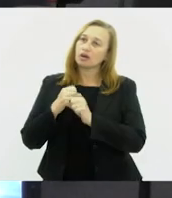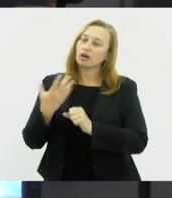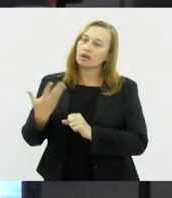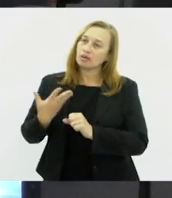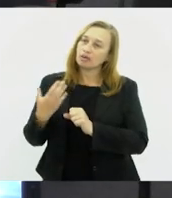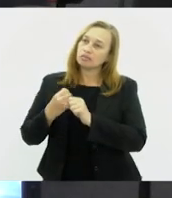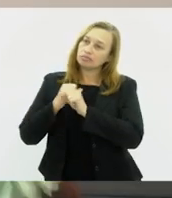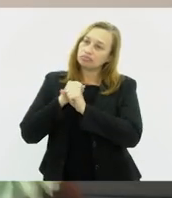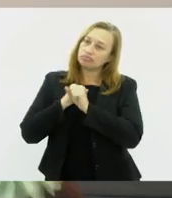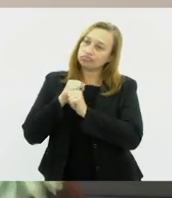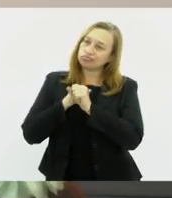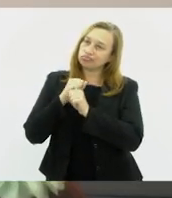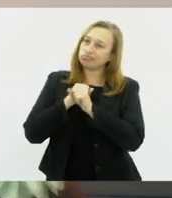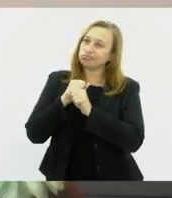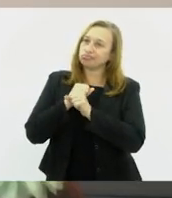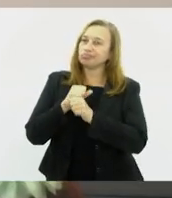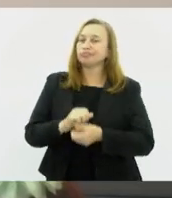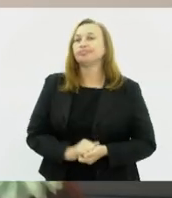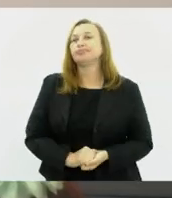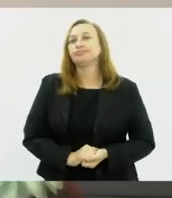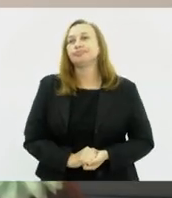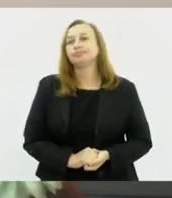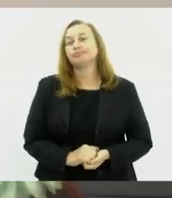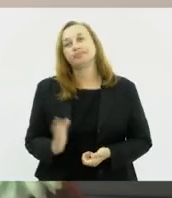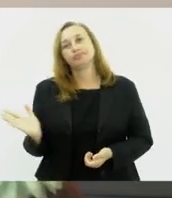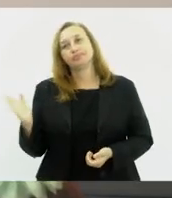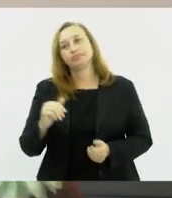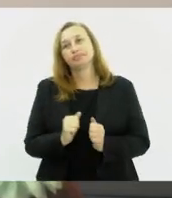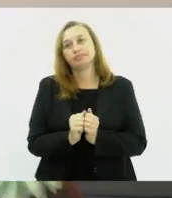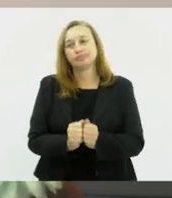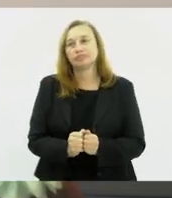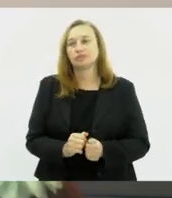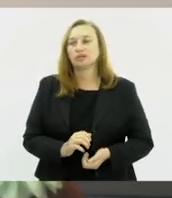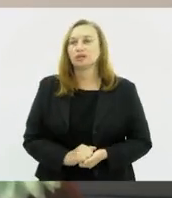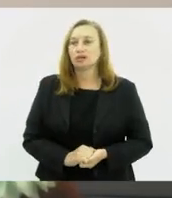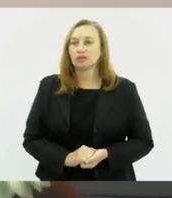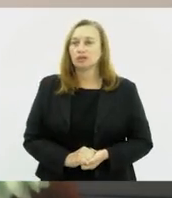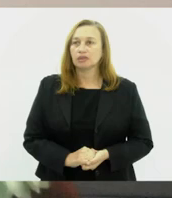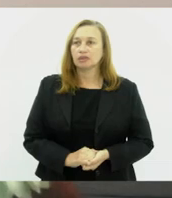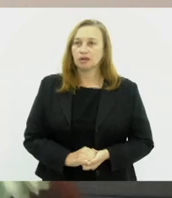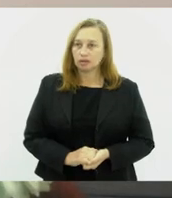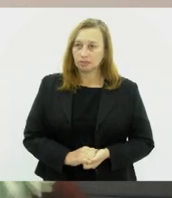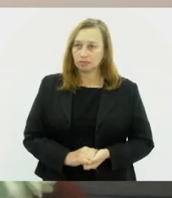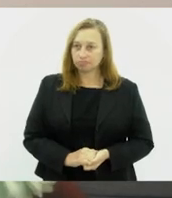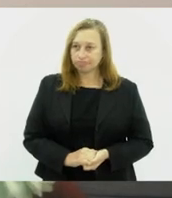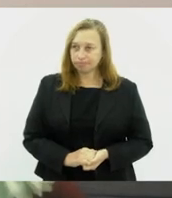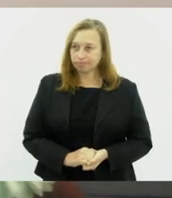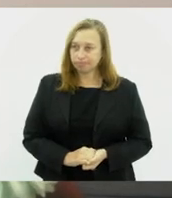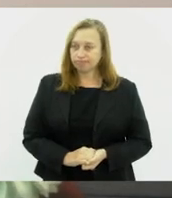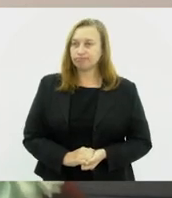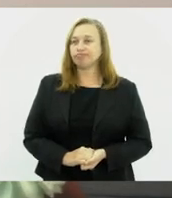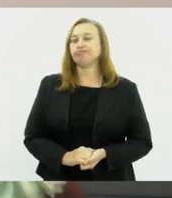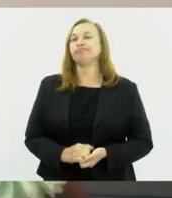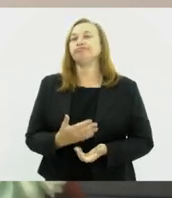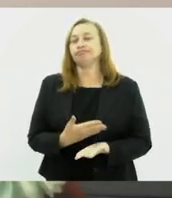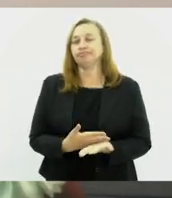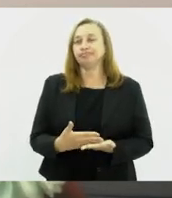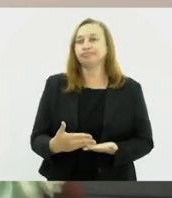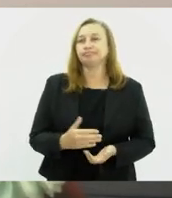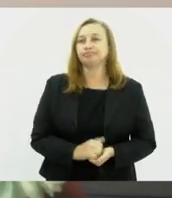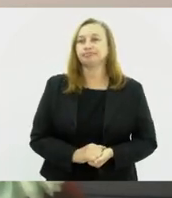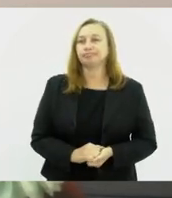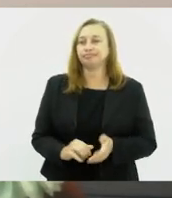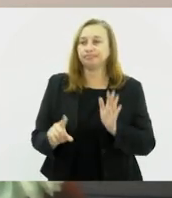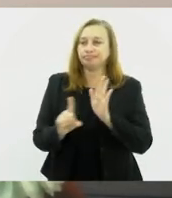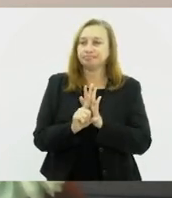de décadas né Vamos lá o herão passou a Então vamos começar a lei